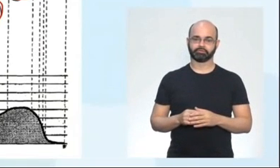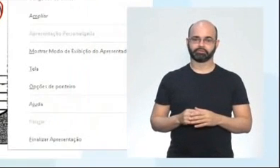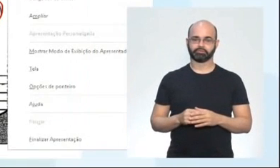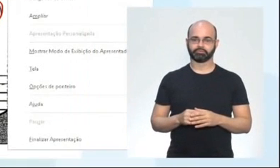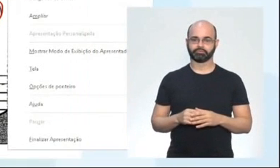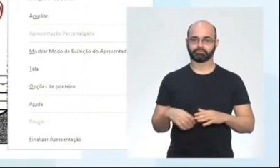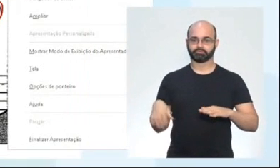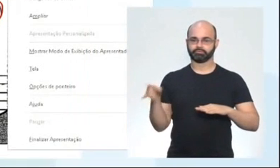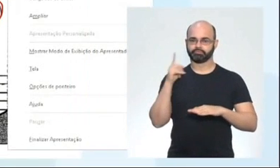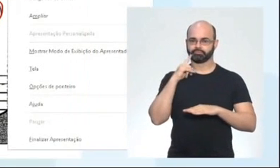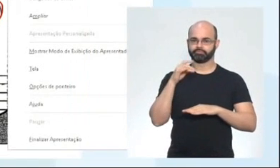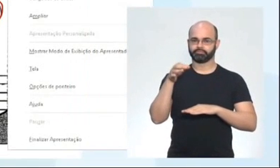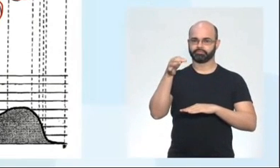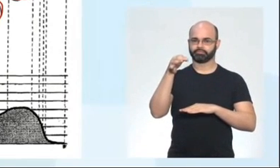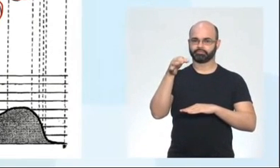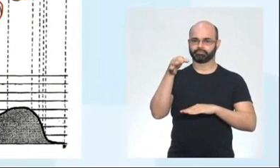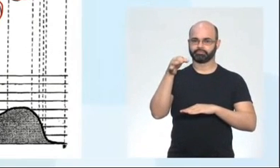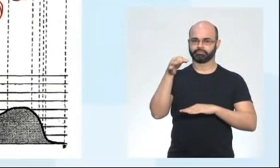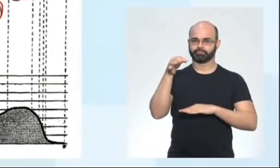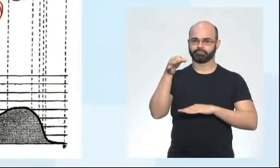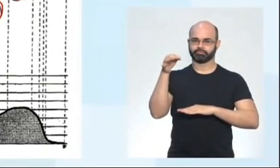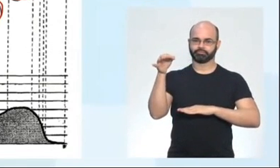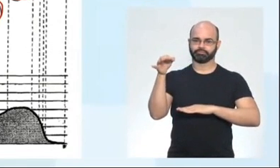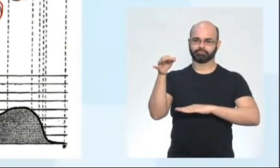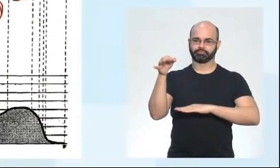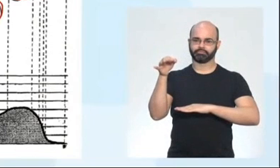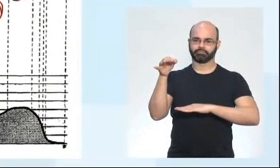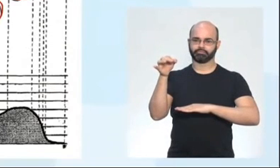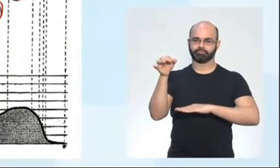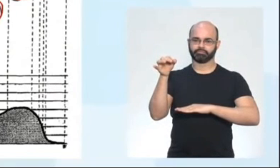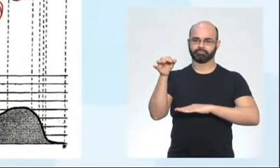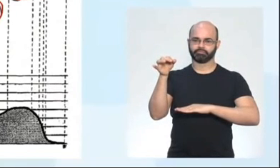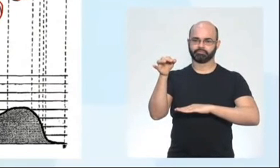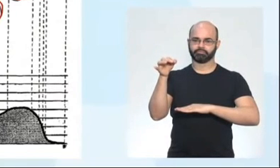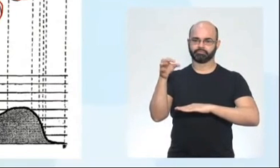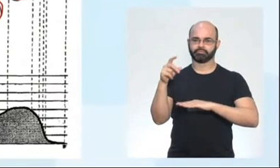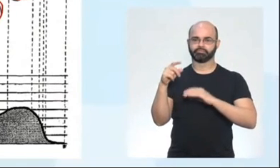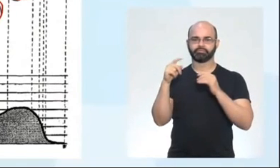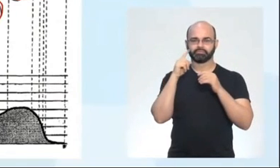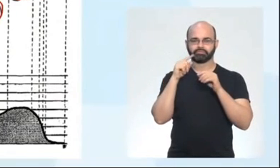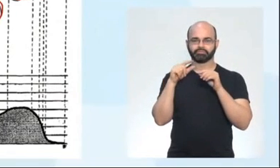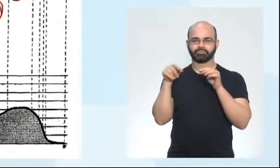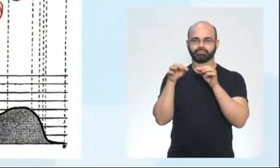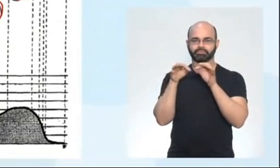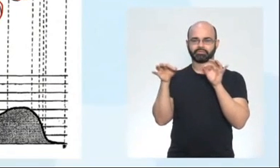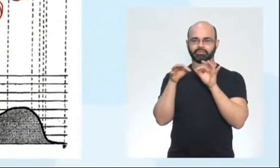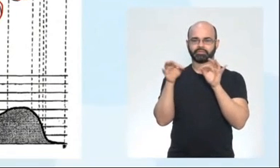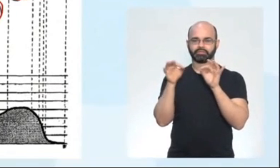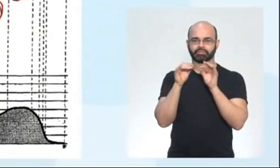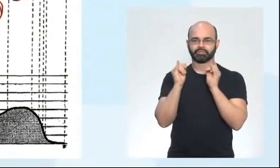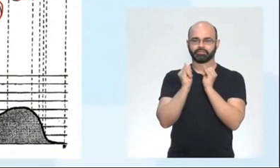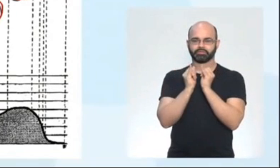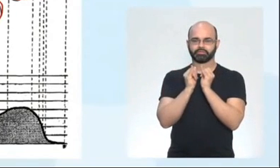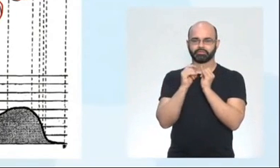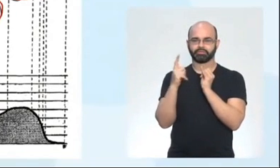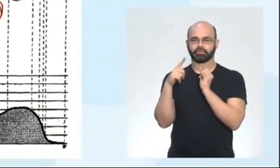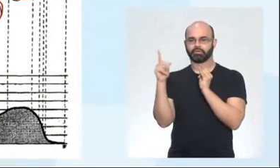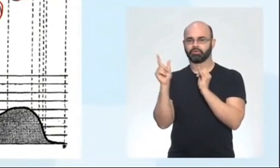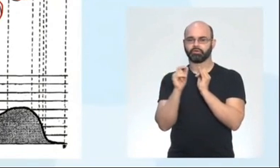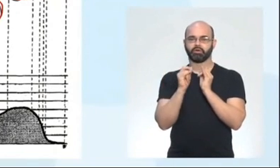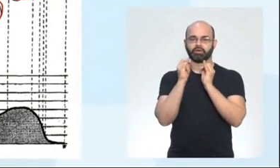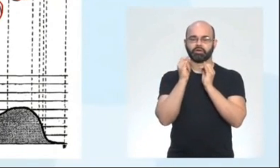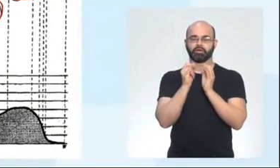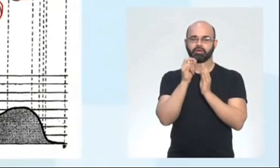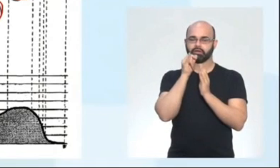está mais fina em relação, né, a uma linha a outra, certo? E essa está mais grossa, né, está